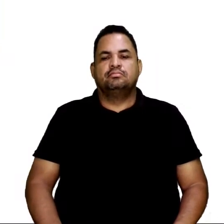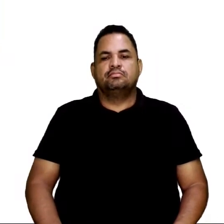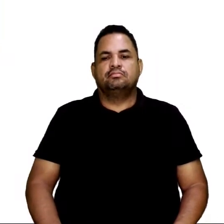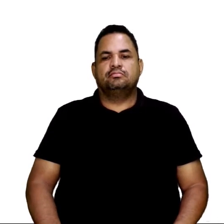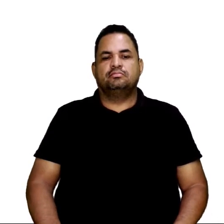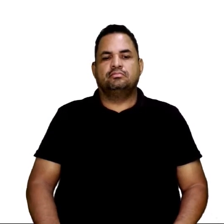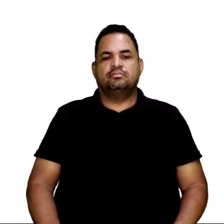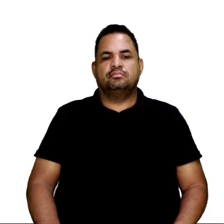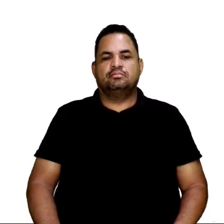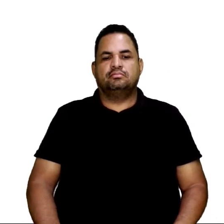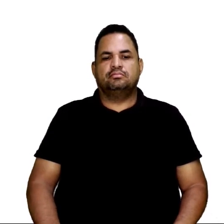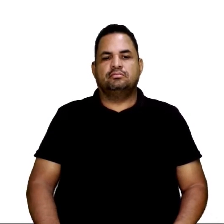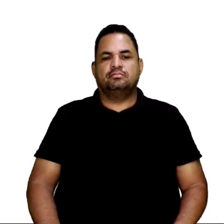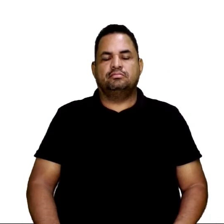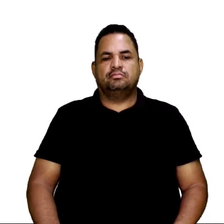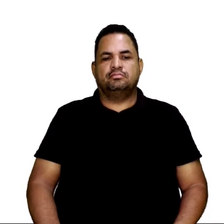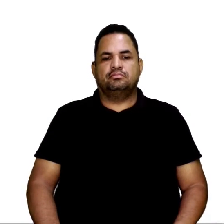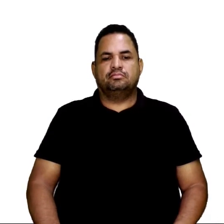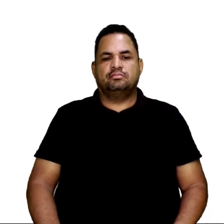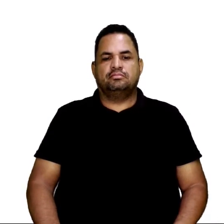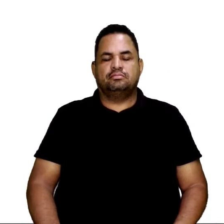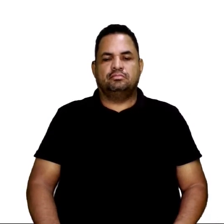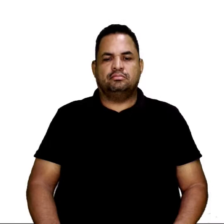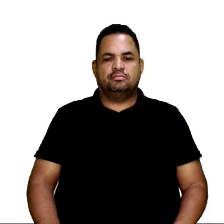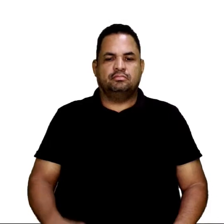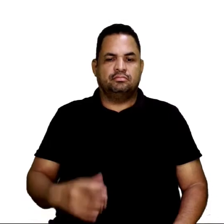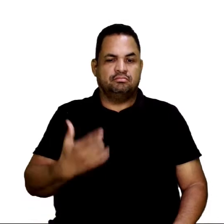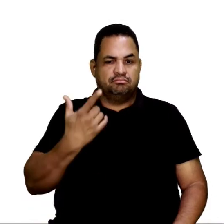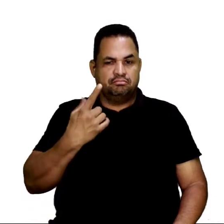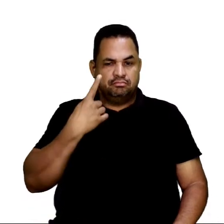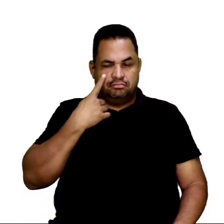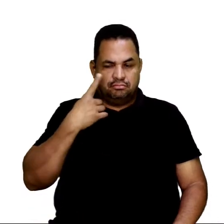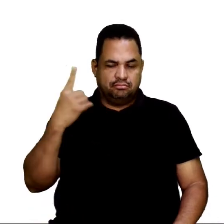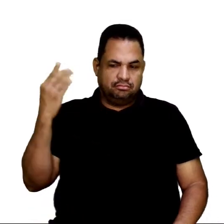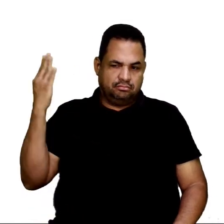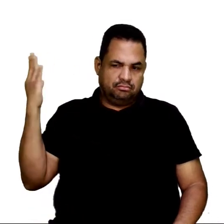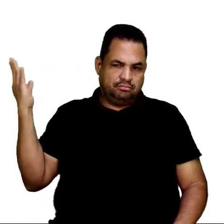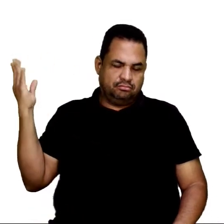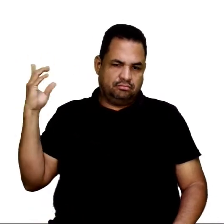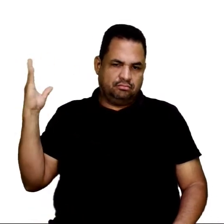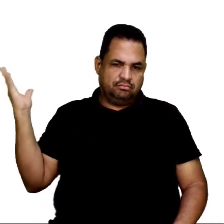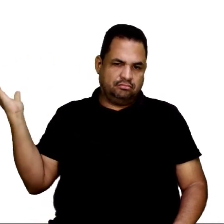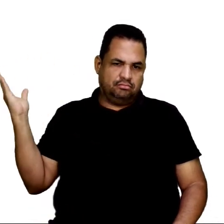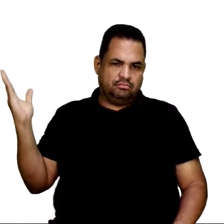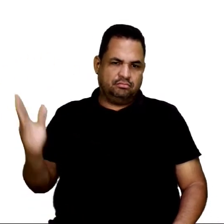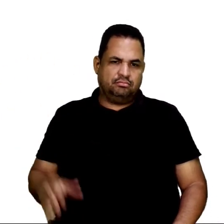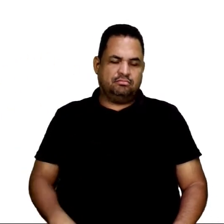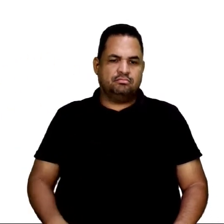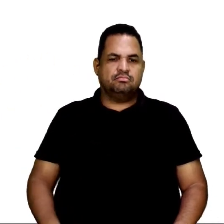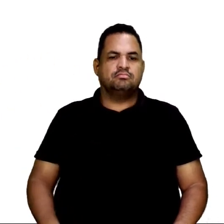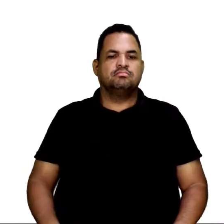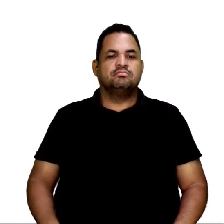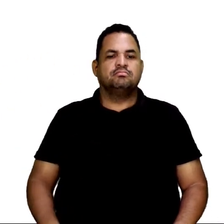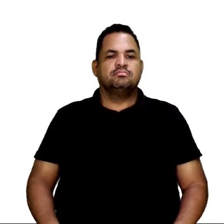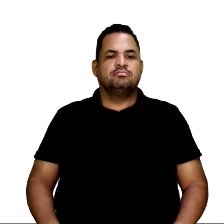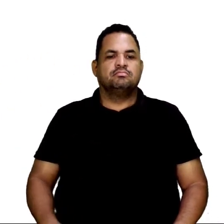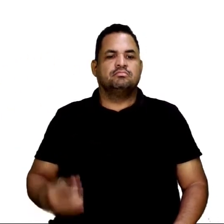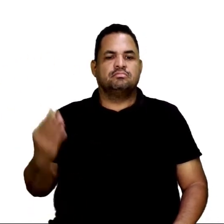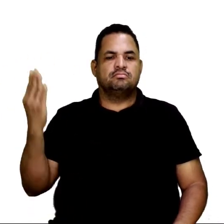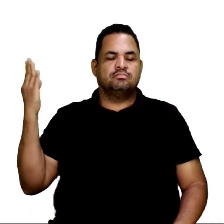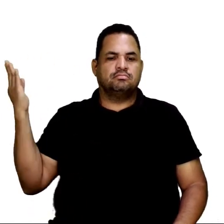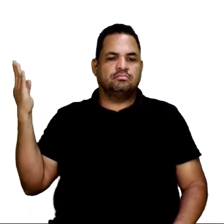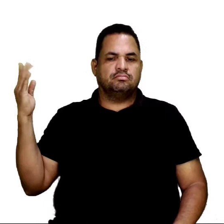Opa! Vocês podem observar bem aqui, que eu vou marcar para você aqui, ó. Você pode observar bem